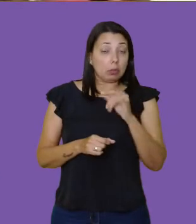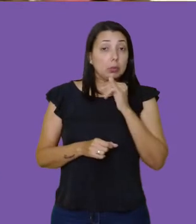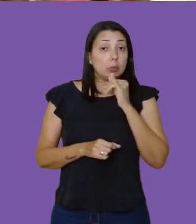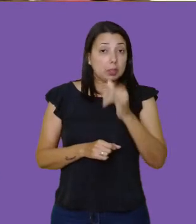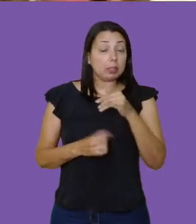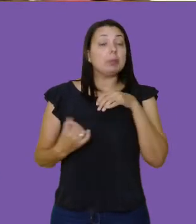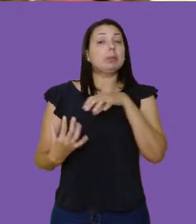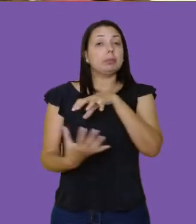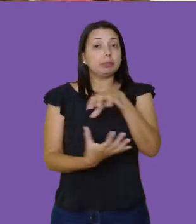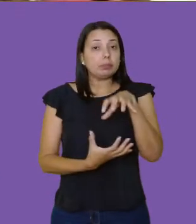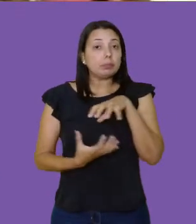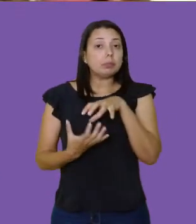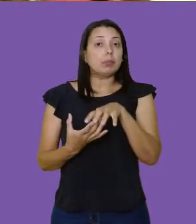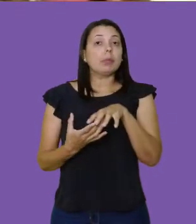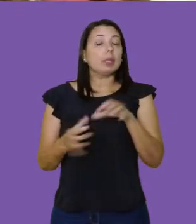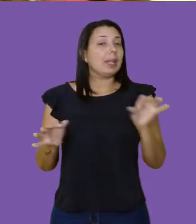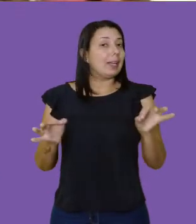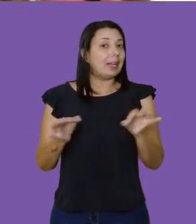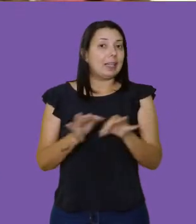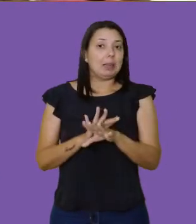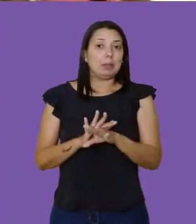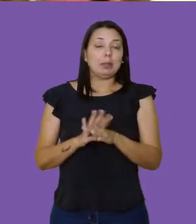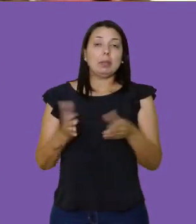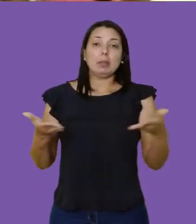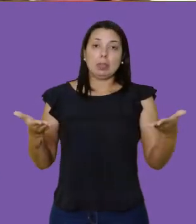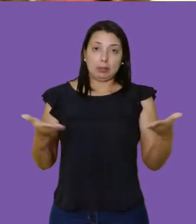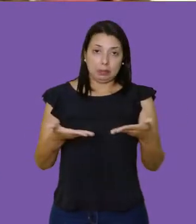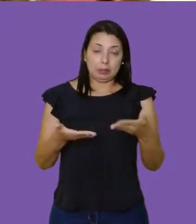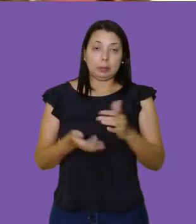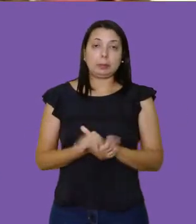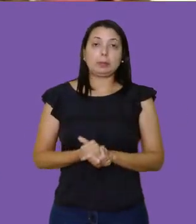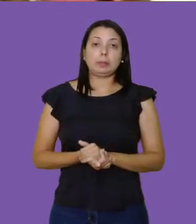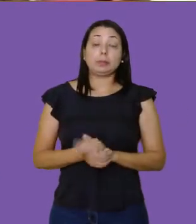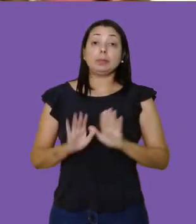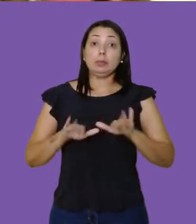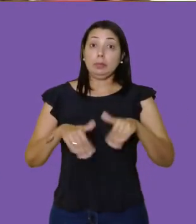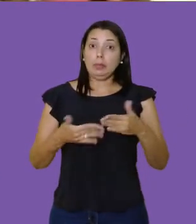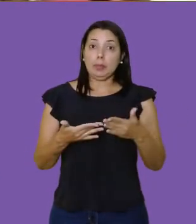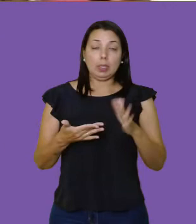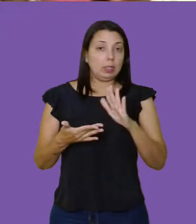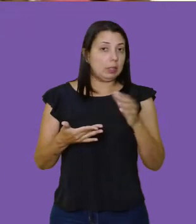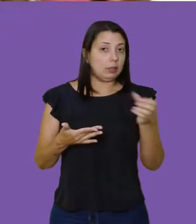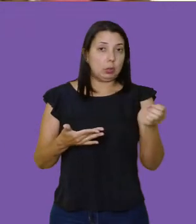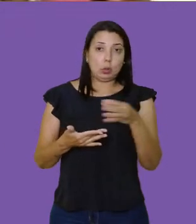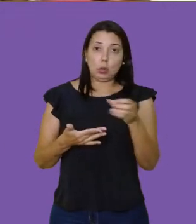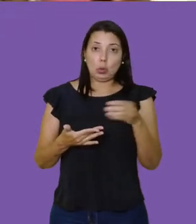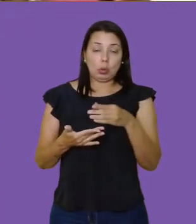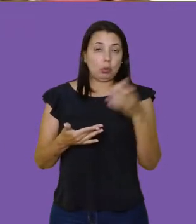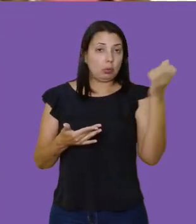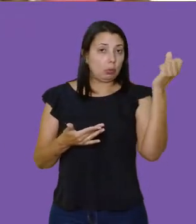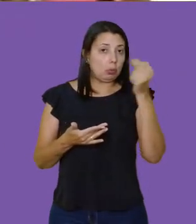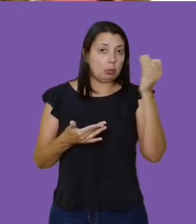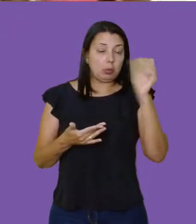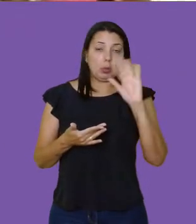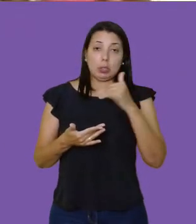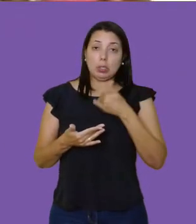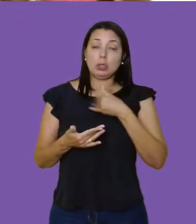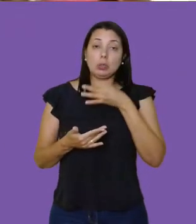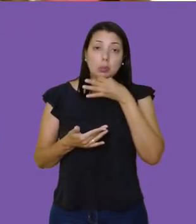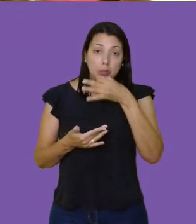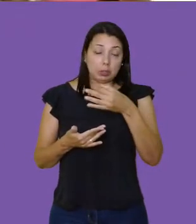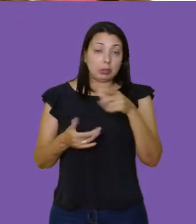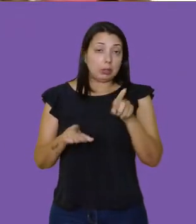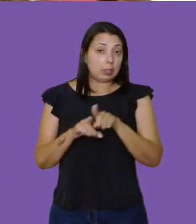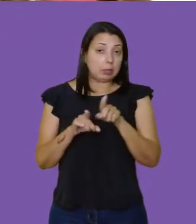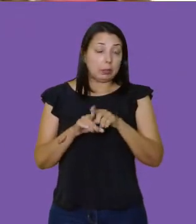exemplo no mundo, foi destruído por essa medida provisória. Então, não é novo Bolsa Família e, na nossa opinião, também não vai